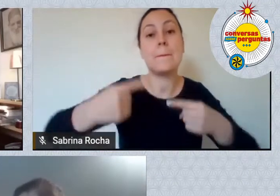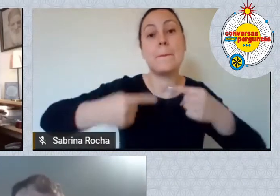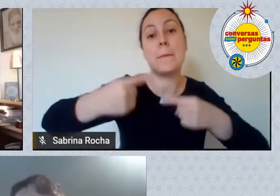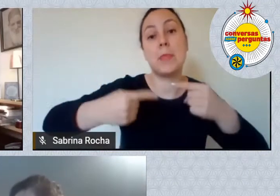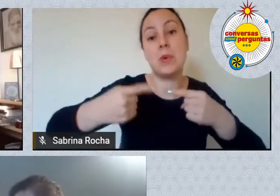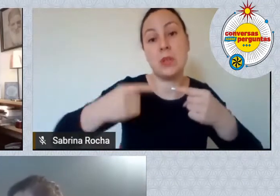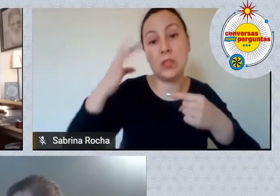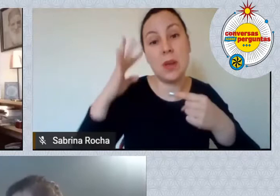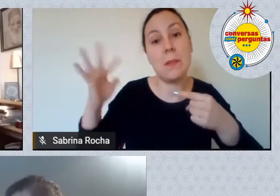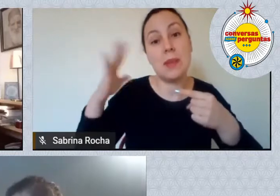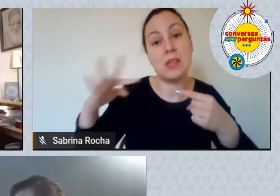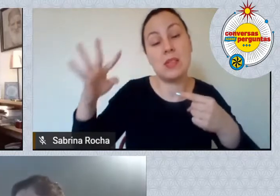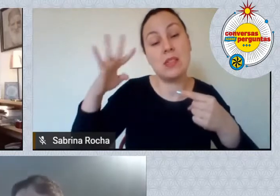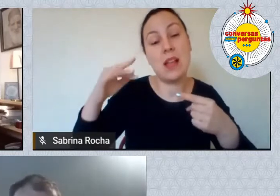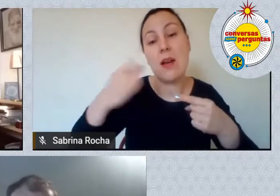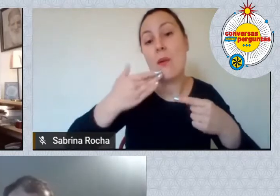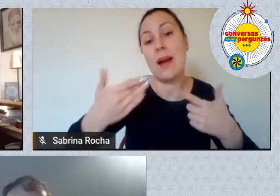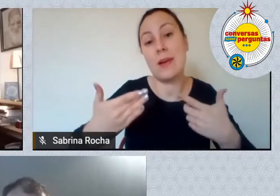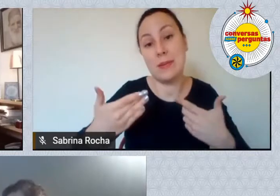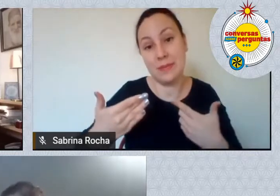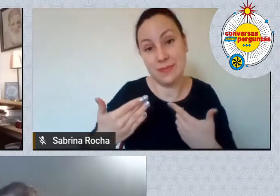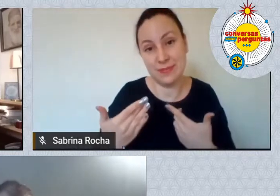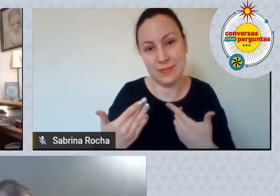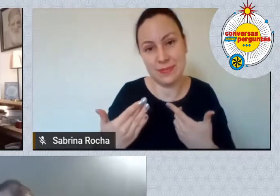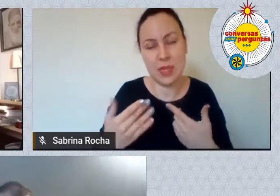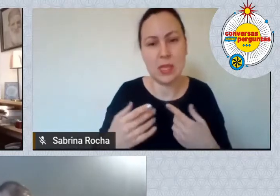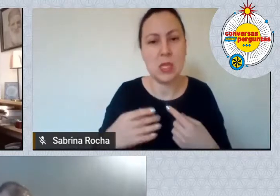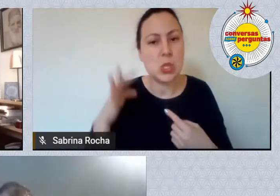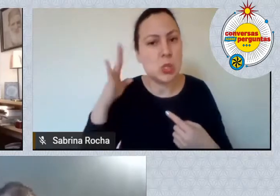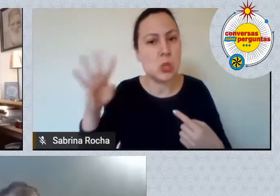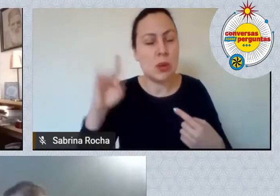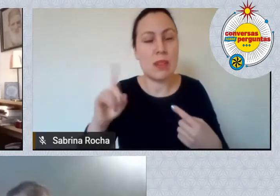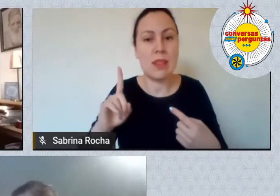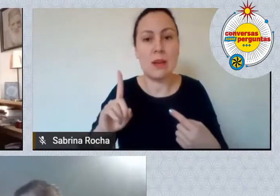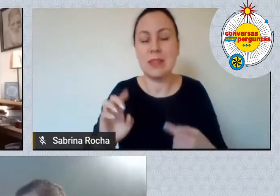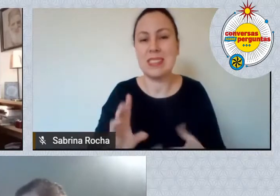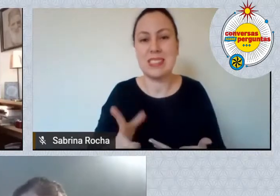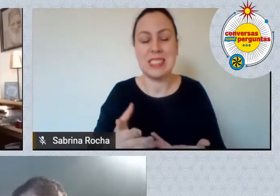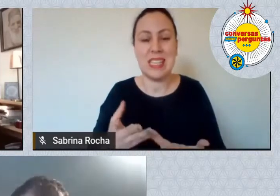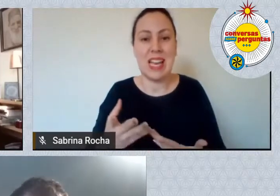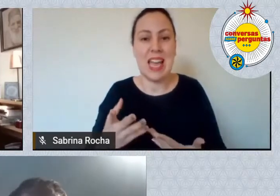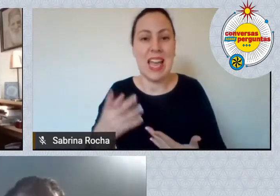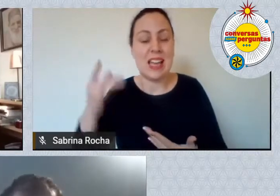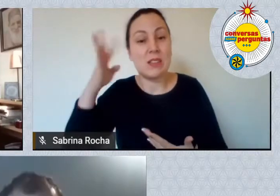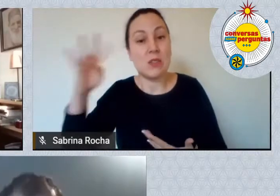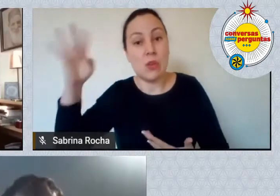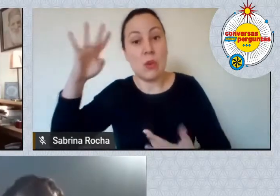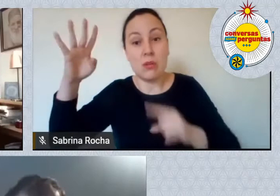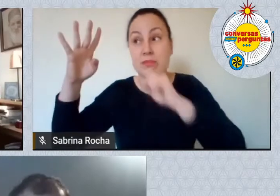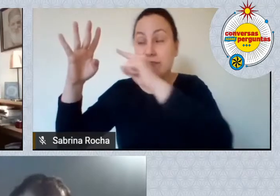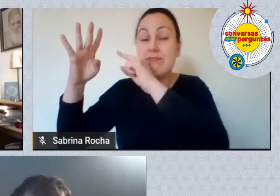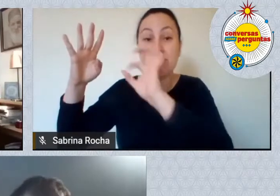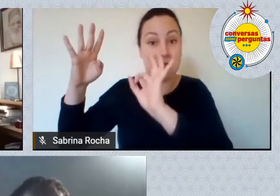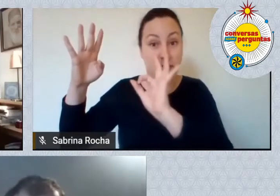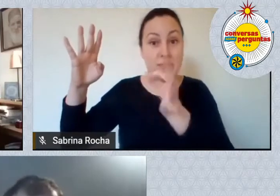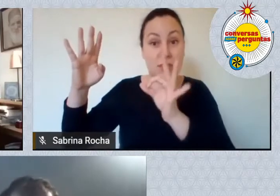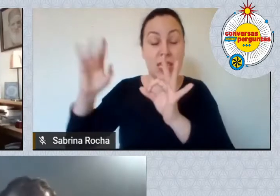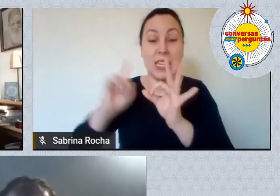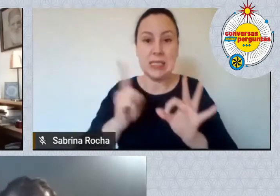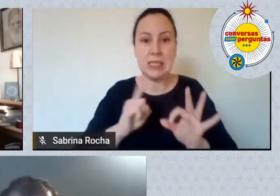política dos sonhos, e não dos egos das pessoas, e não dos interesses, e não dessa que a gente conhece,